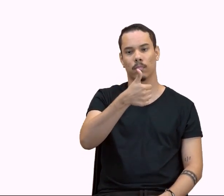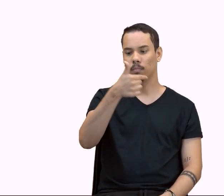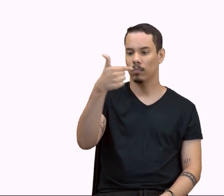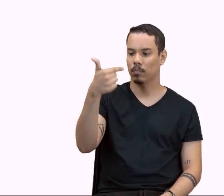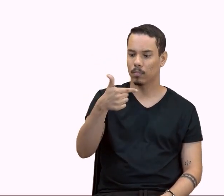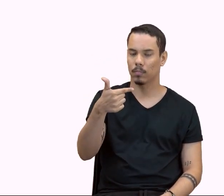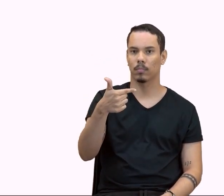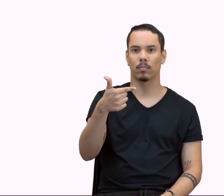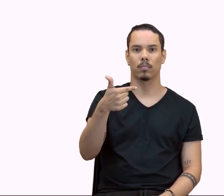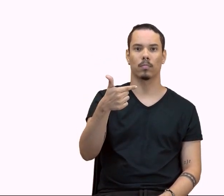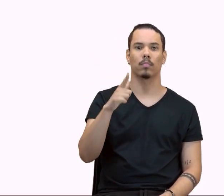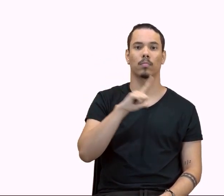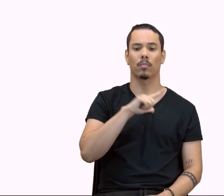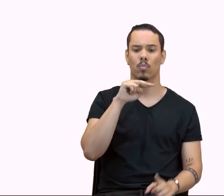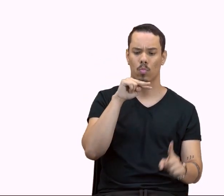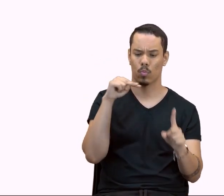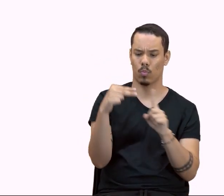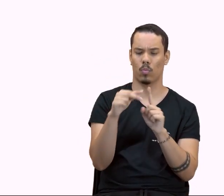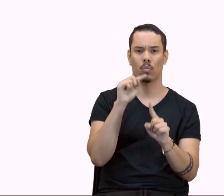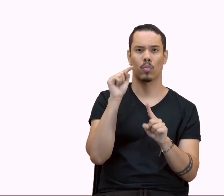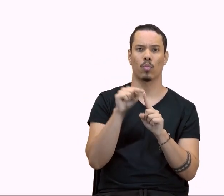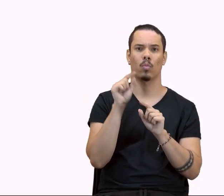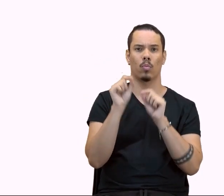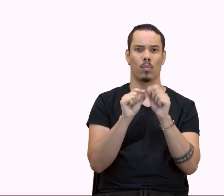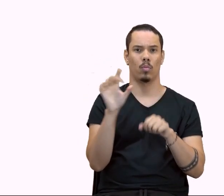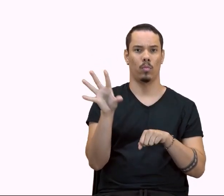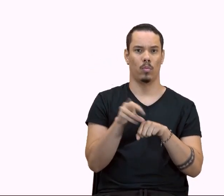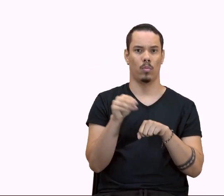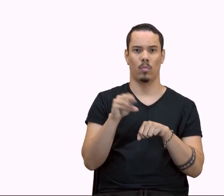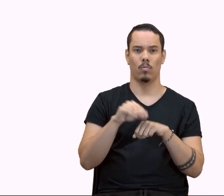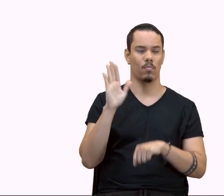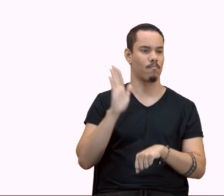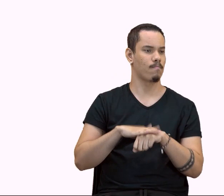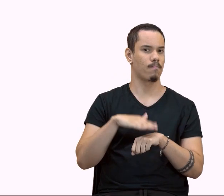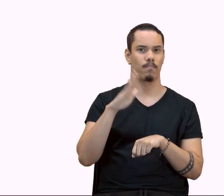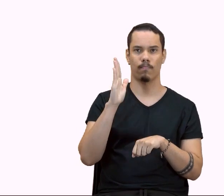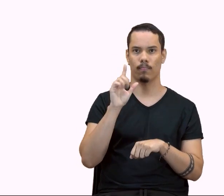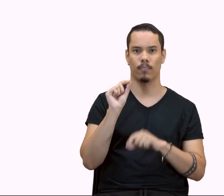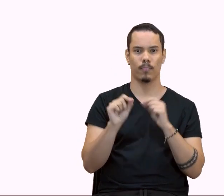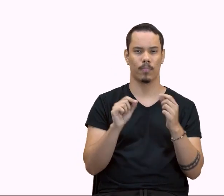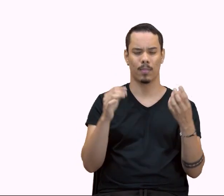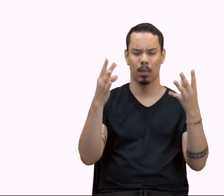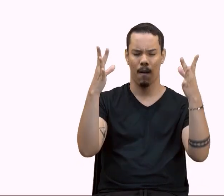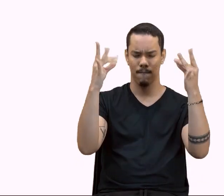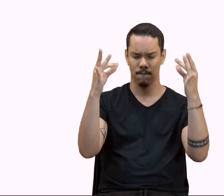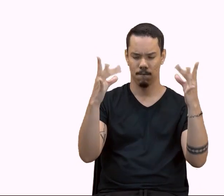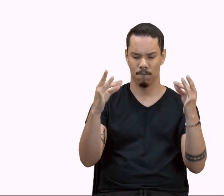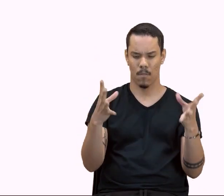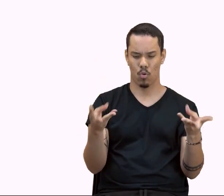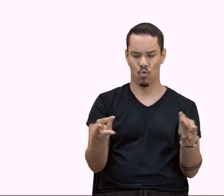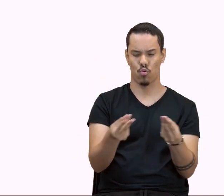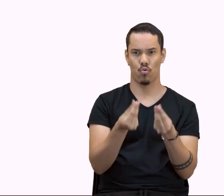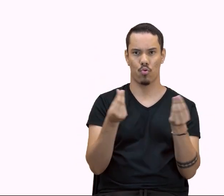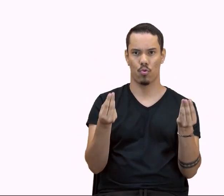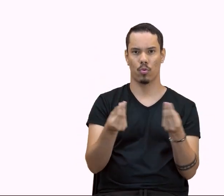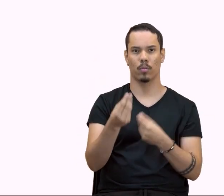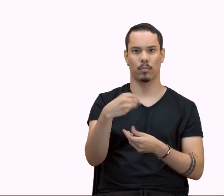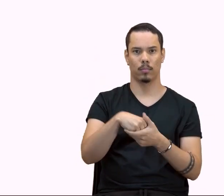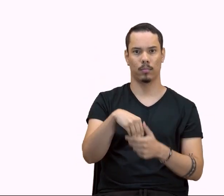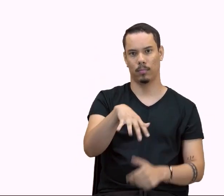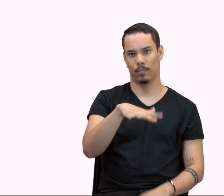né, visando justamente fazer um conhecimento mais minucioso do espaço geográfico.